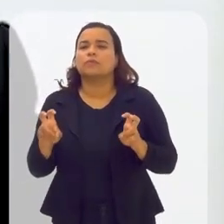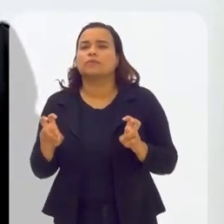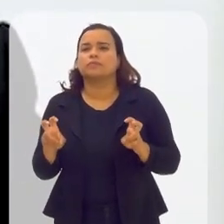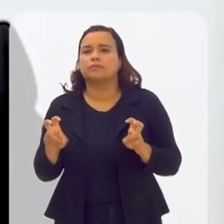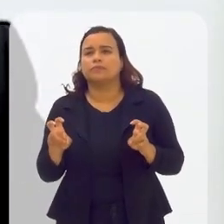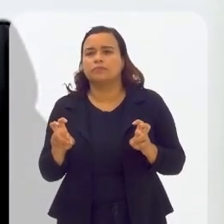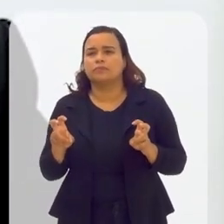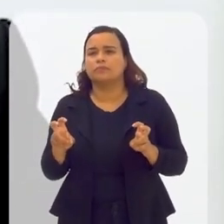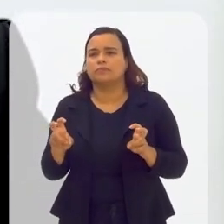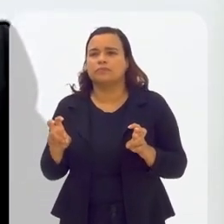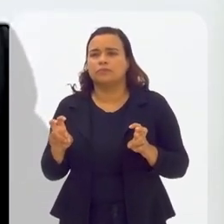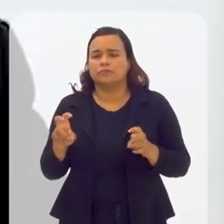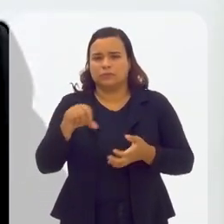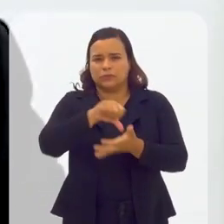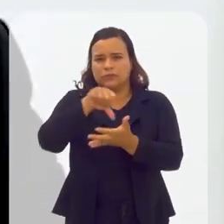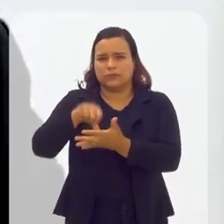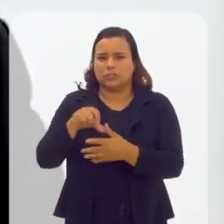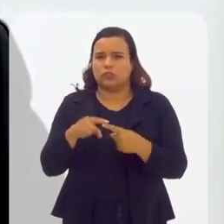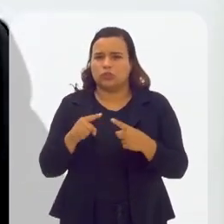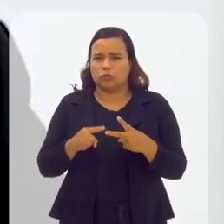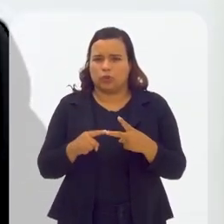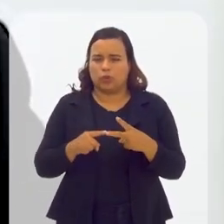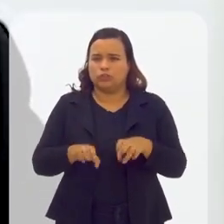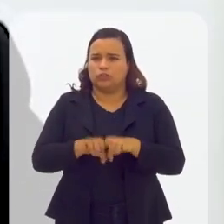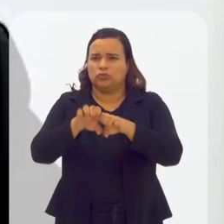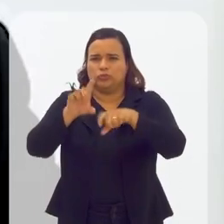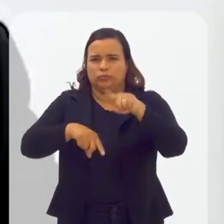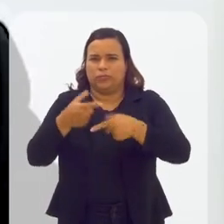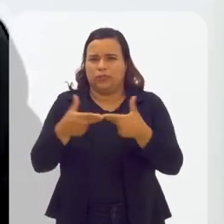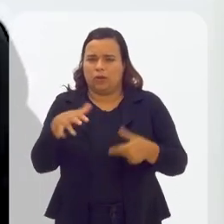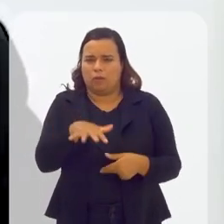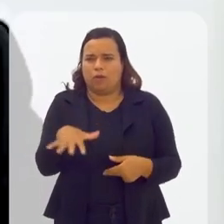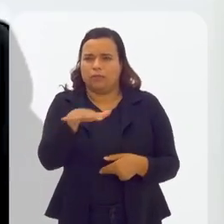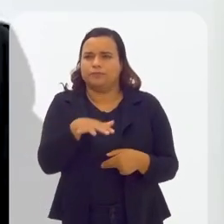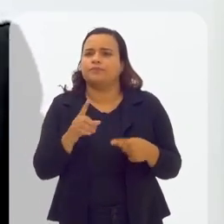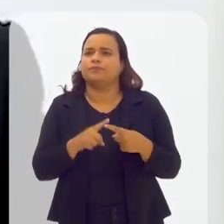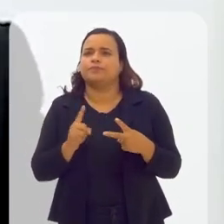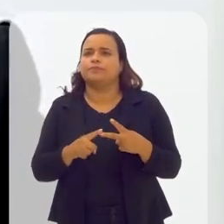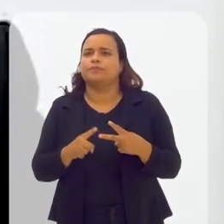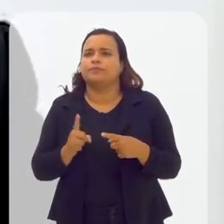sobre dois setores na área de infraestrutura, tá?